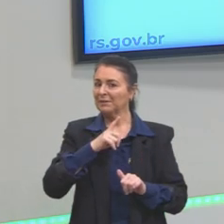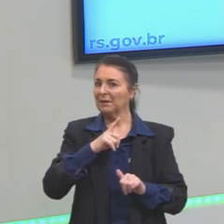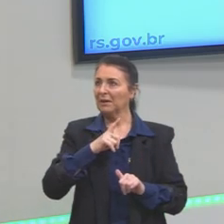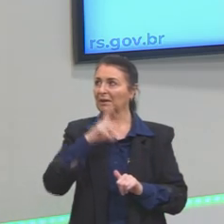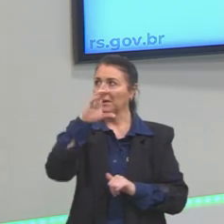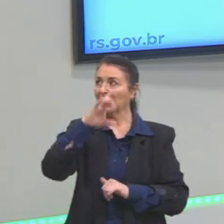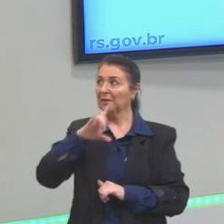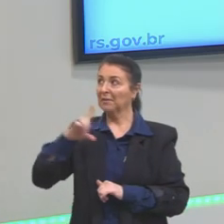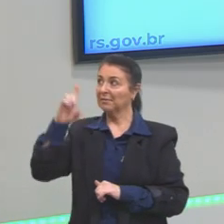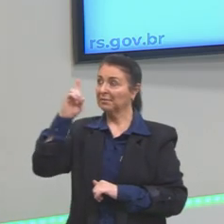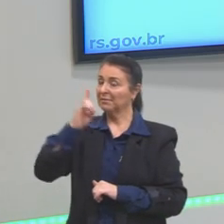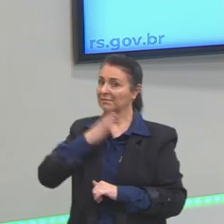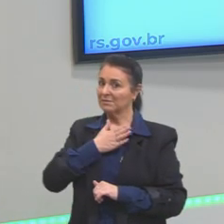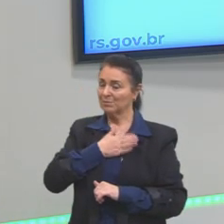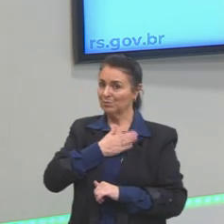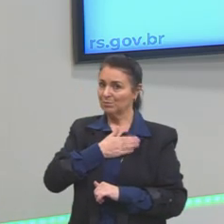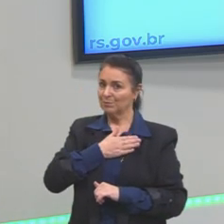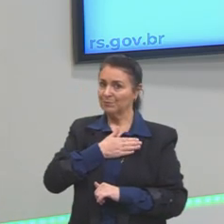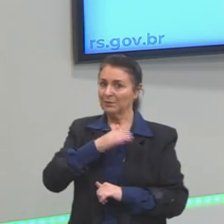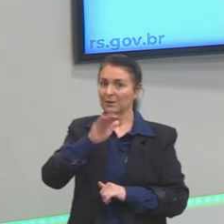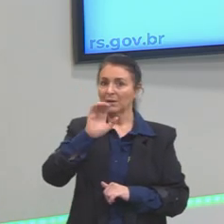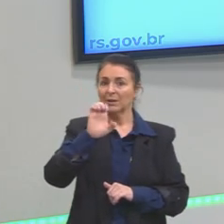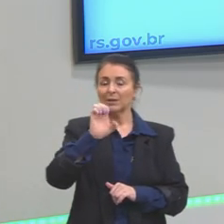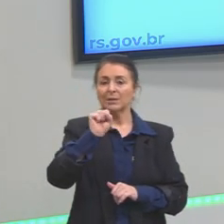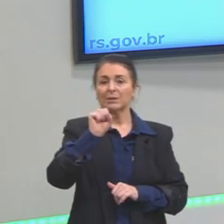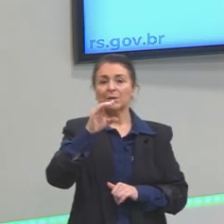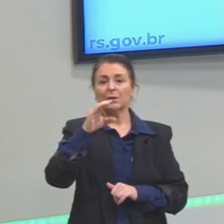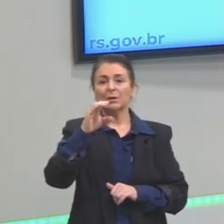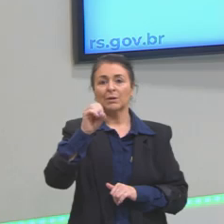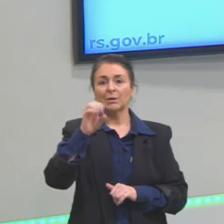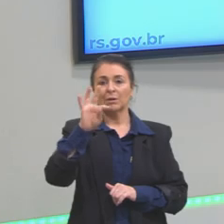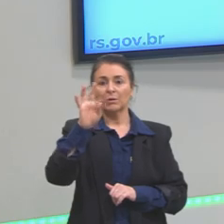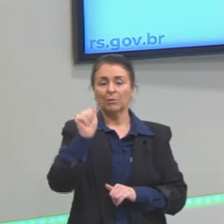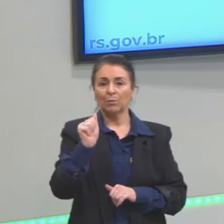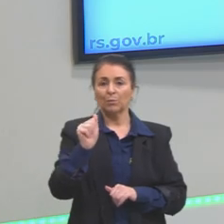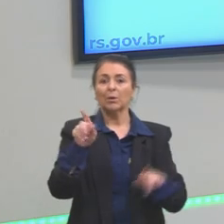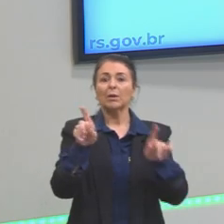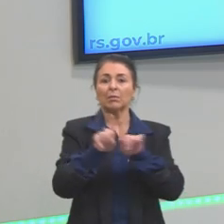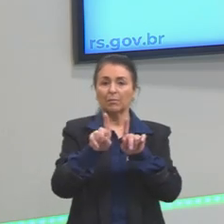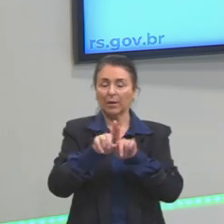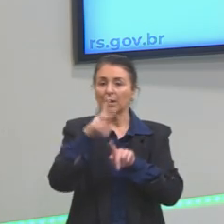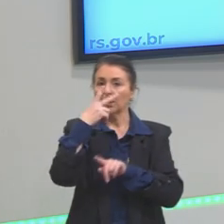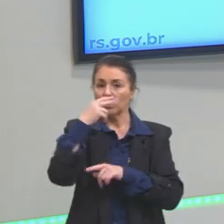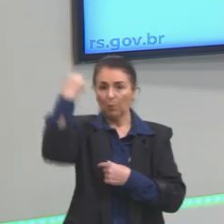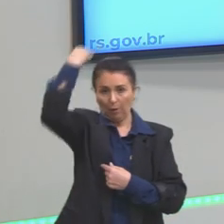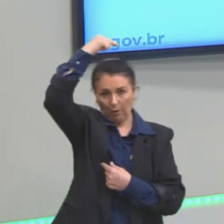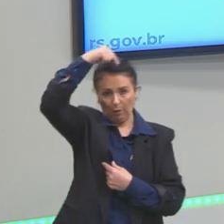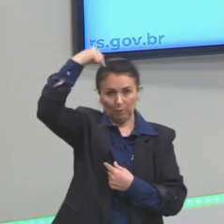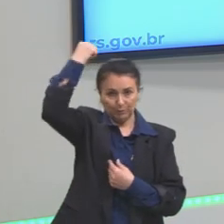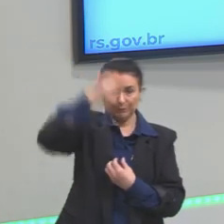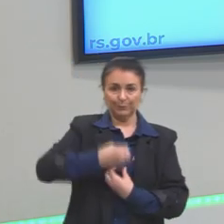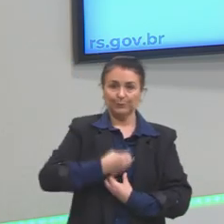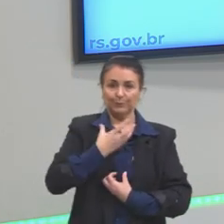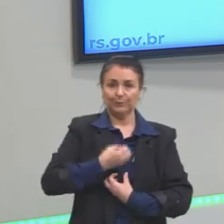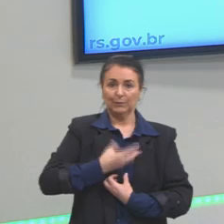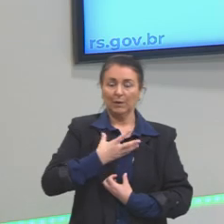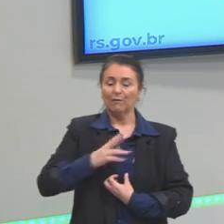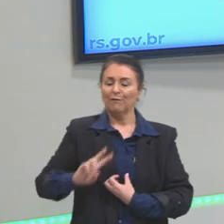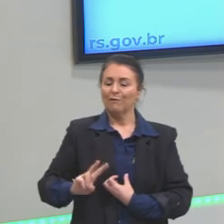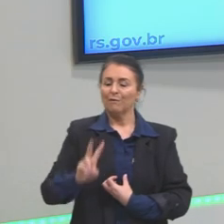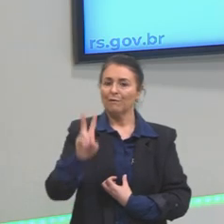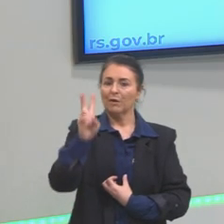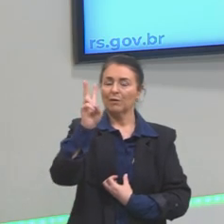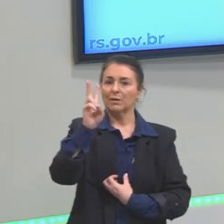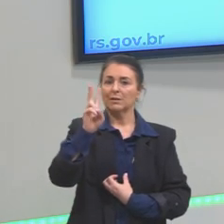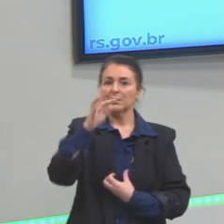Deus para para ele né o escuto ele tem a mesma pegada do Santo Agostinho a valorização da Fé nós